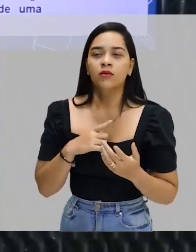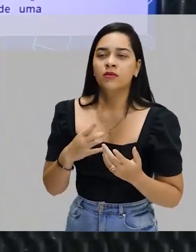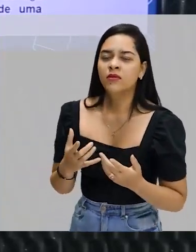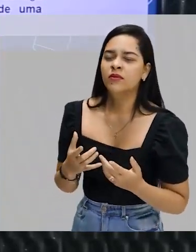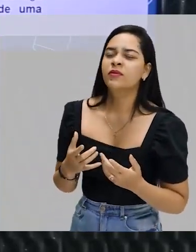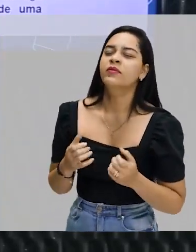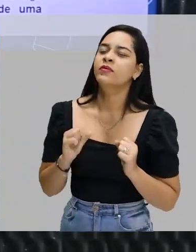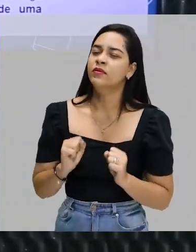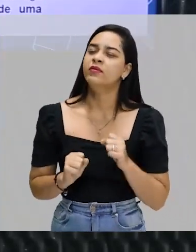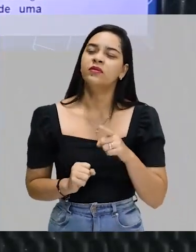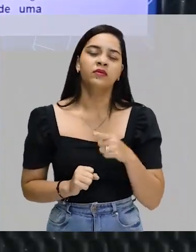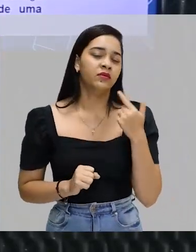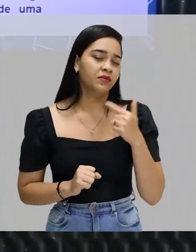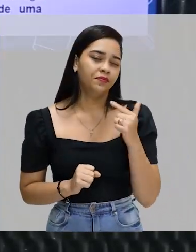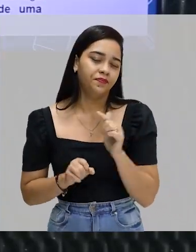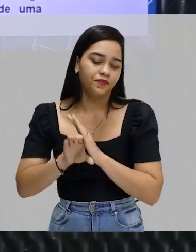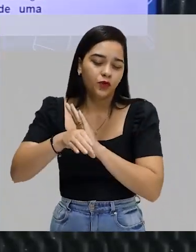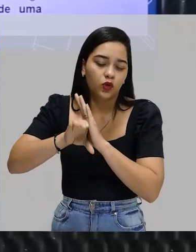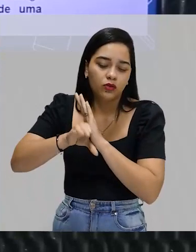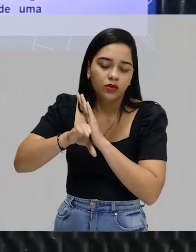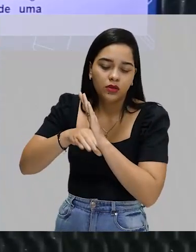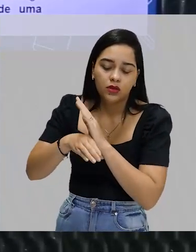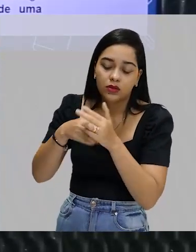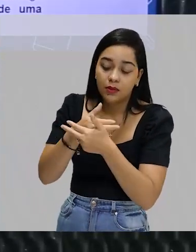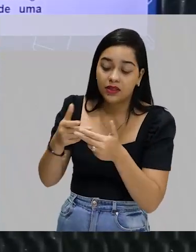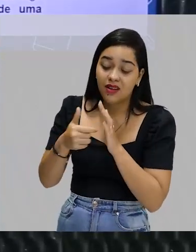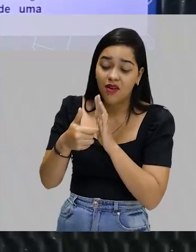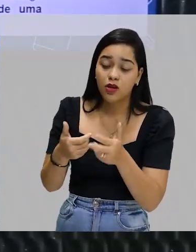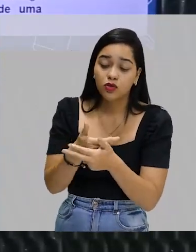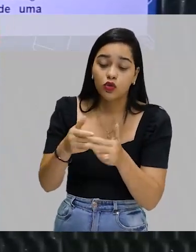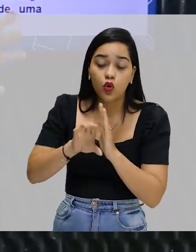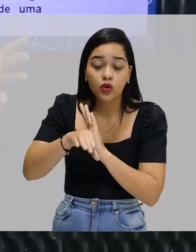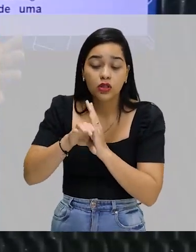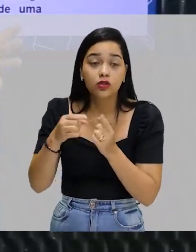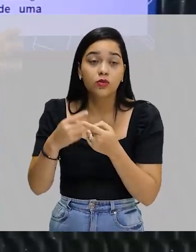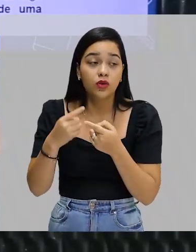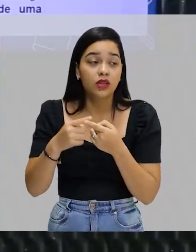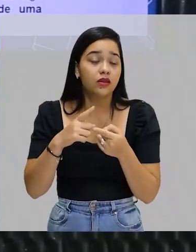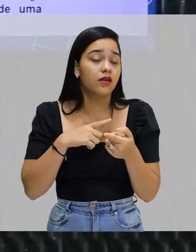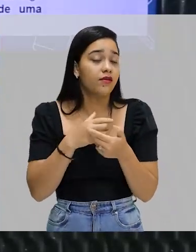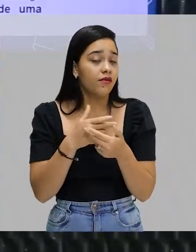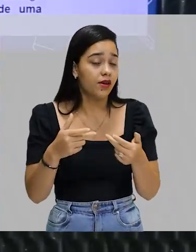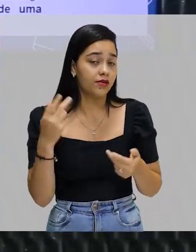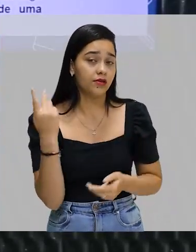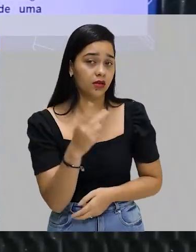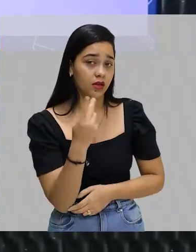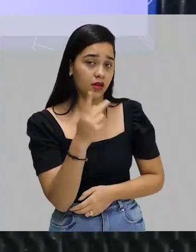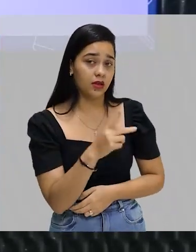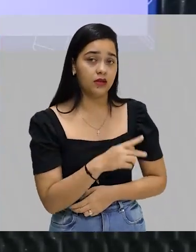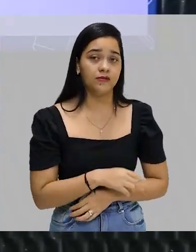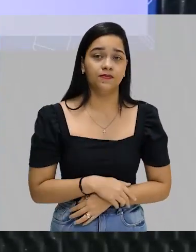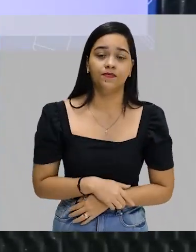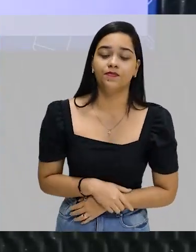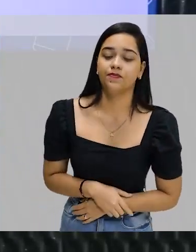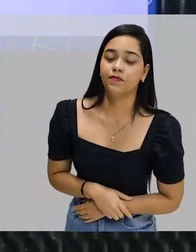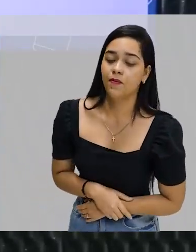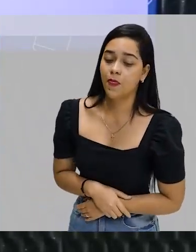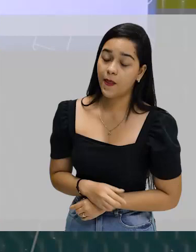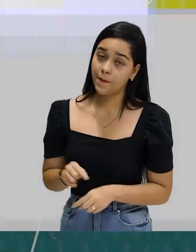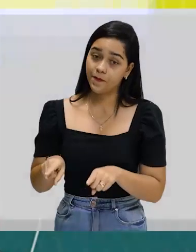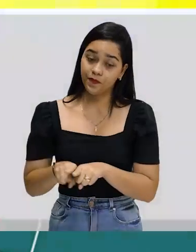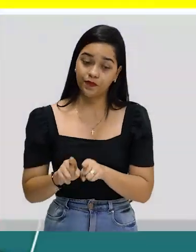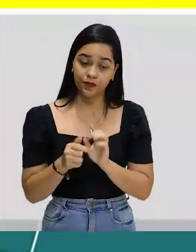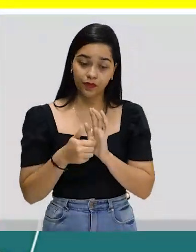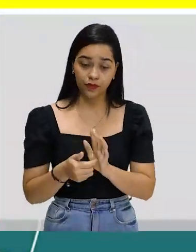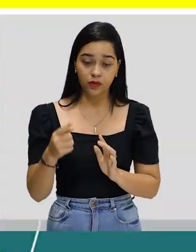Na verdade, você não tem um conceito. Eu estou apresentando vários conceitos para vocês, porque a gente passa por todos eles. Não tem para onde. Apresentando